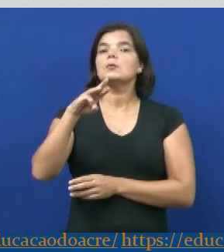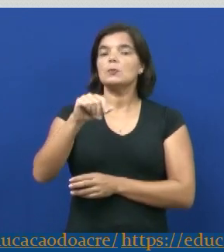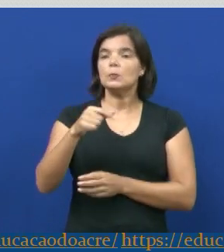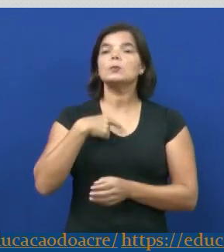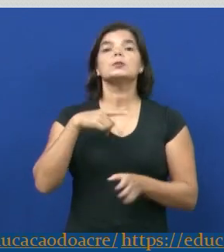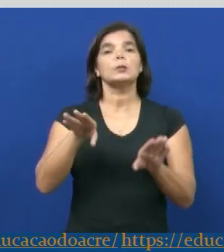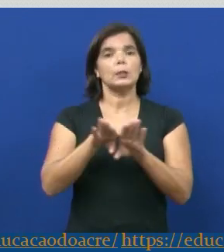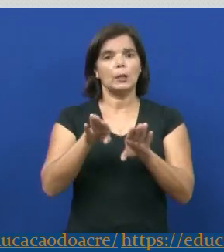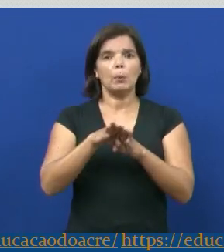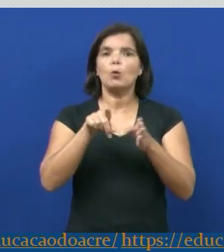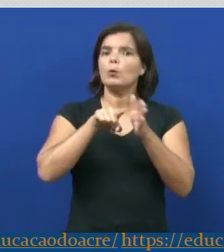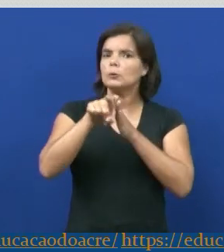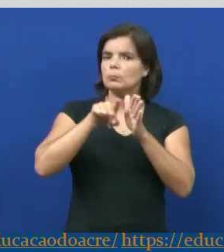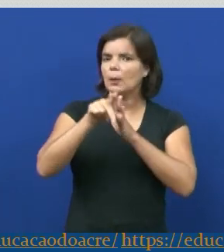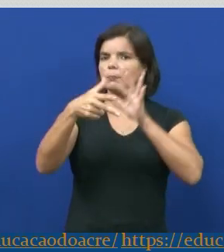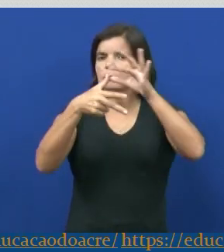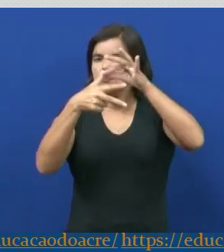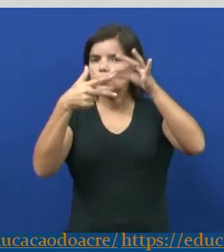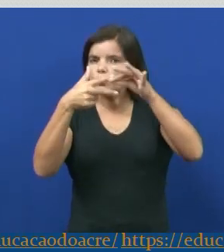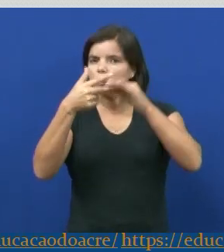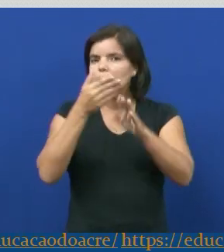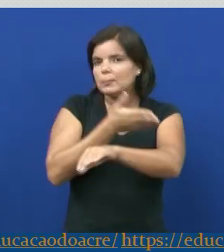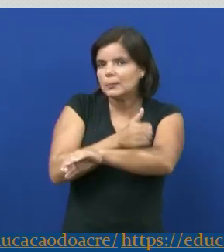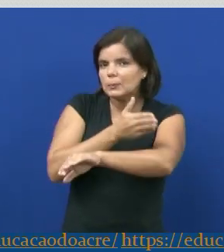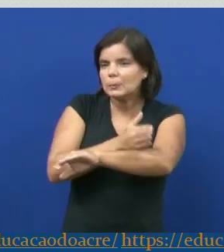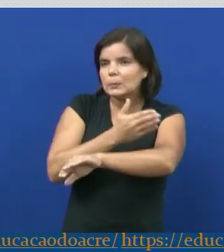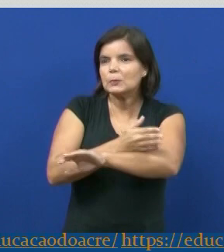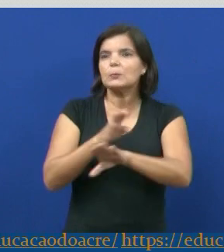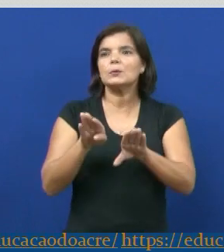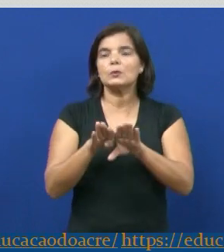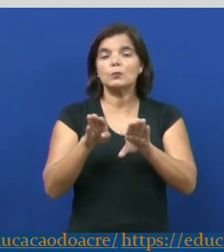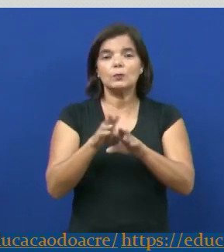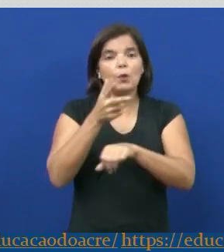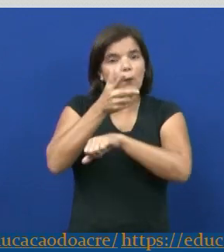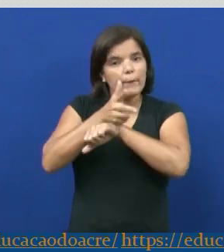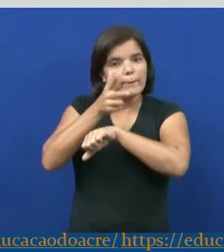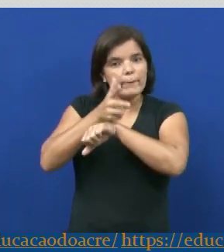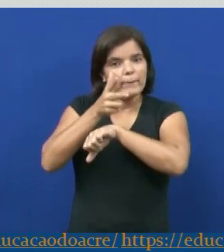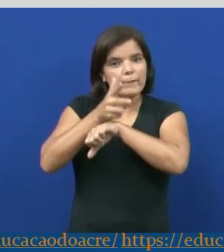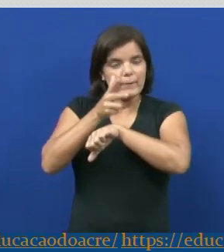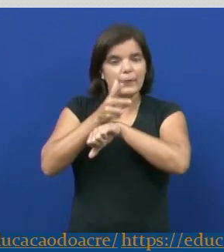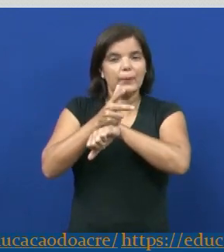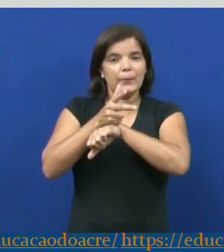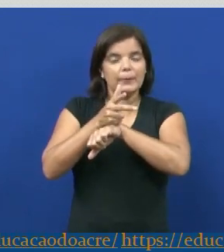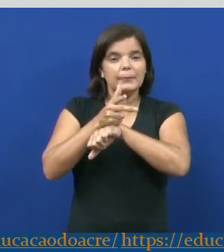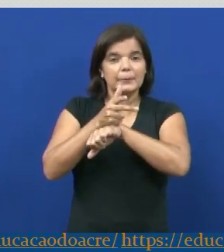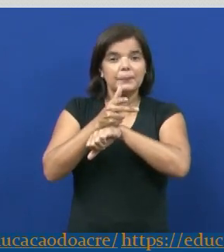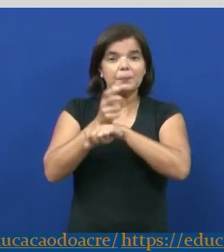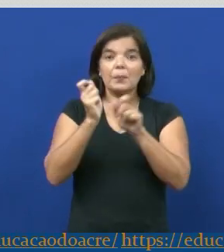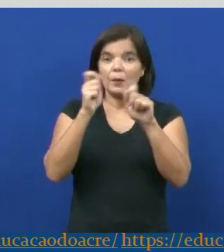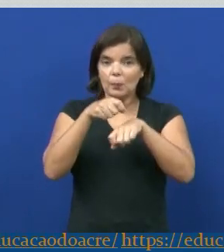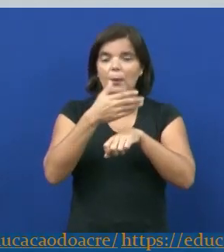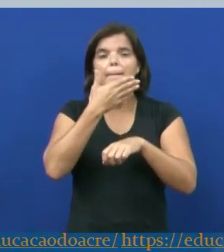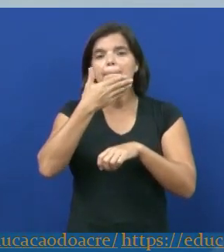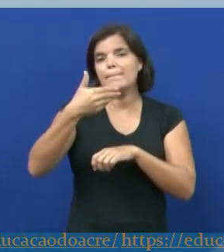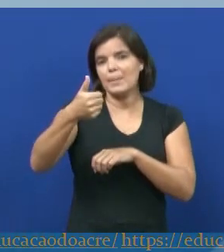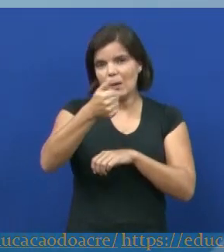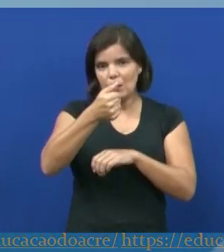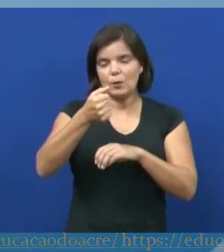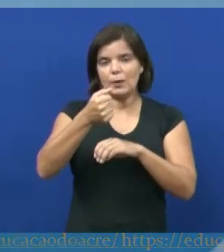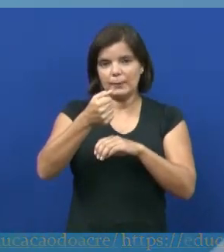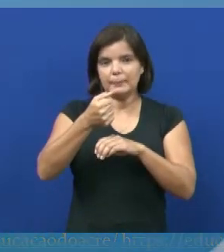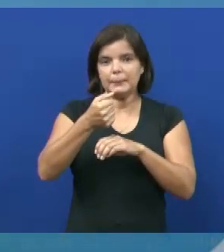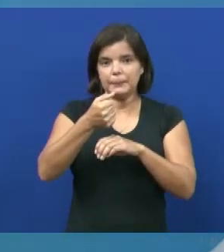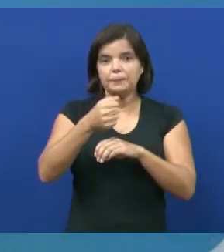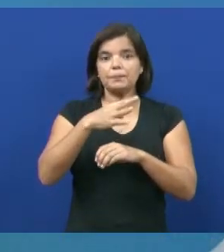também do Enem para você praticar. Tá? E temos um vídeo para você se aprimorar mais a respeito